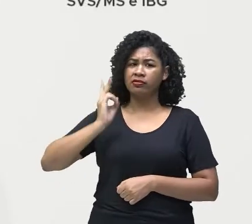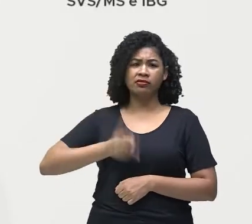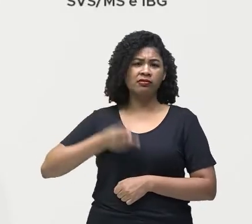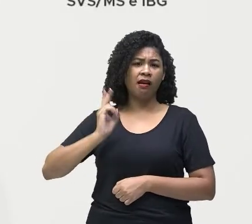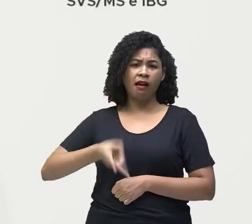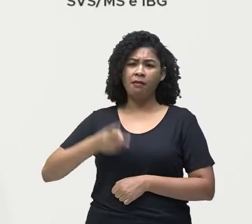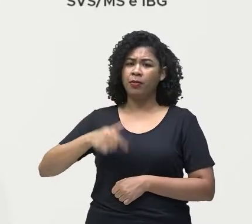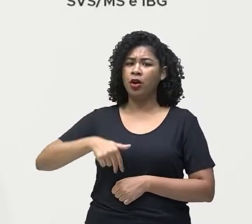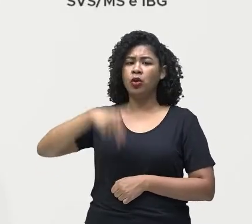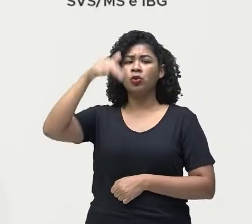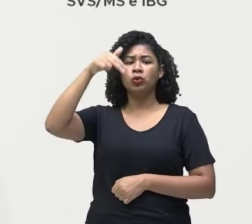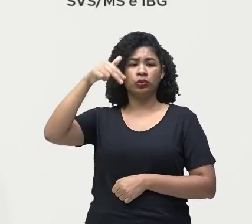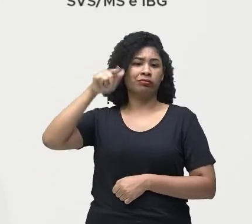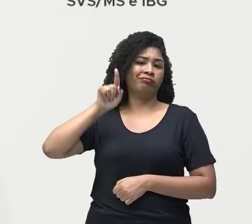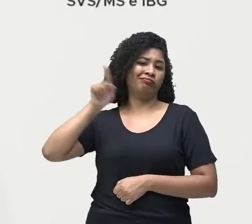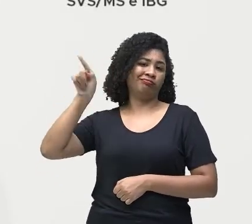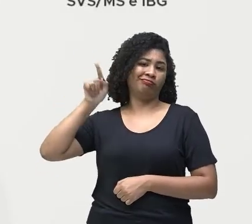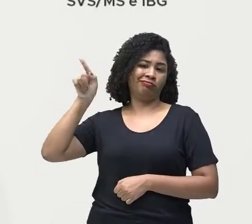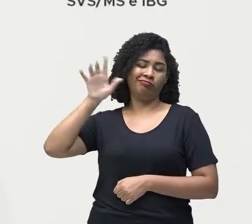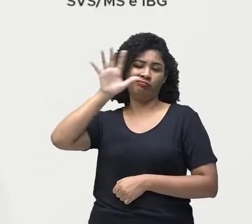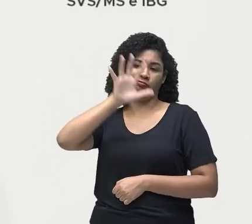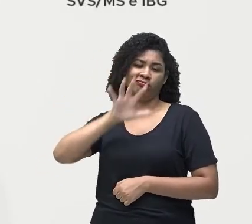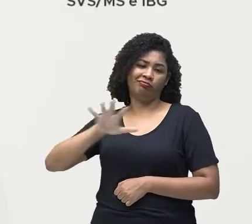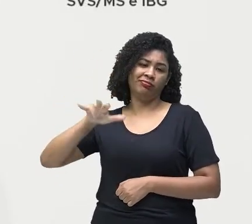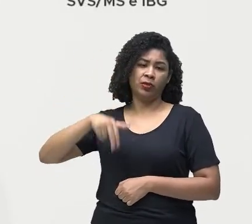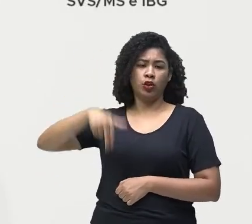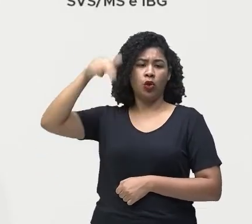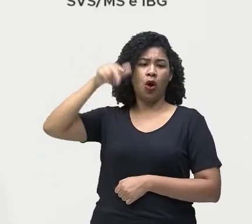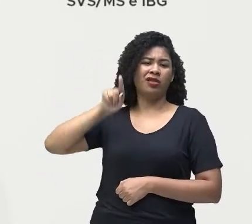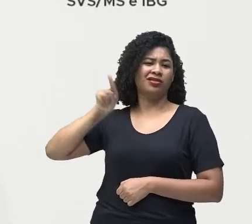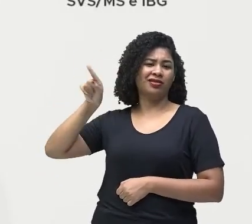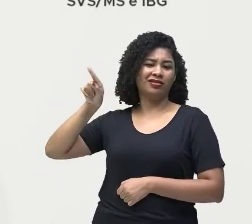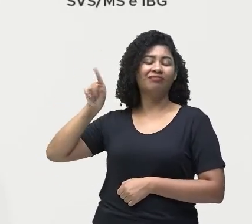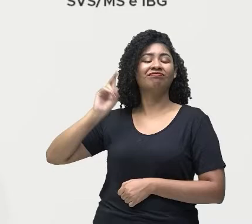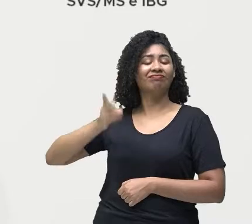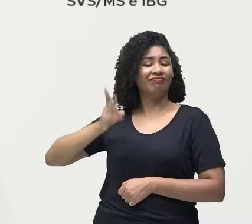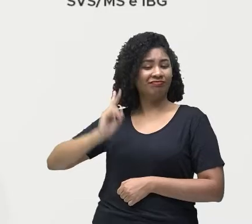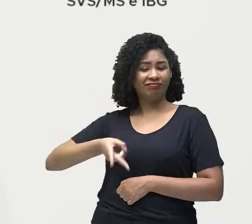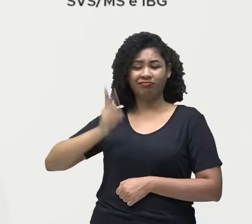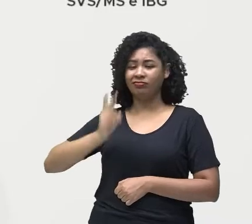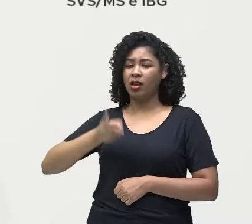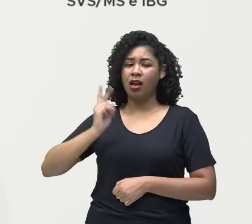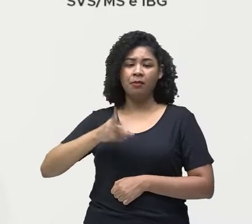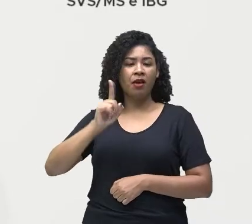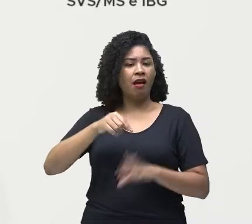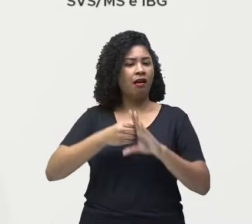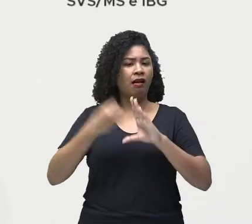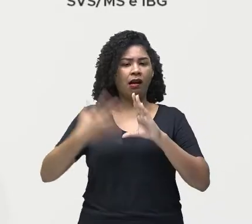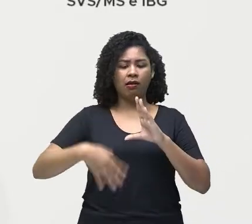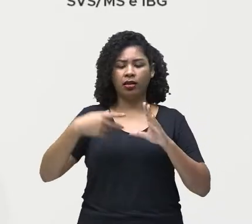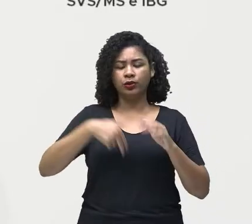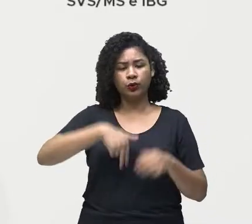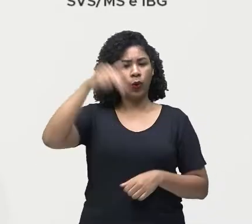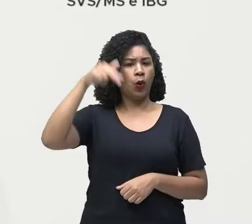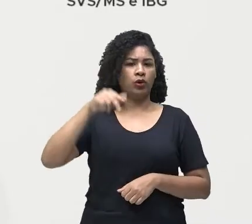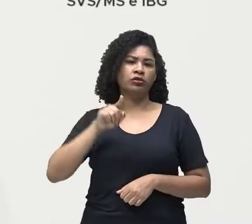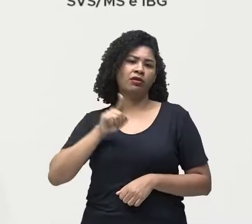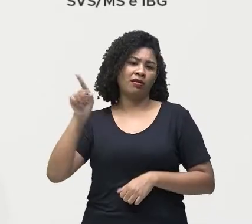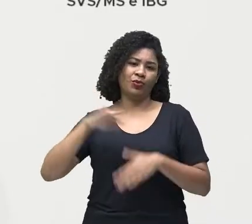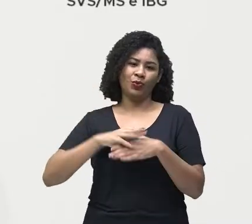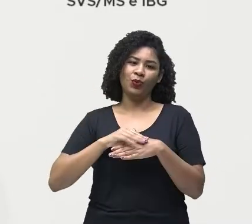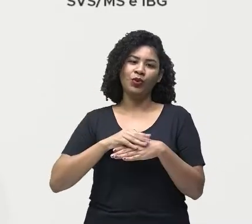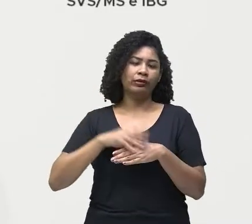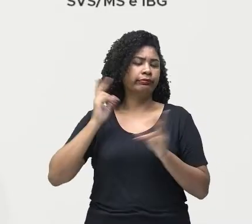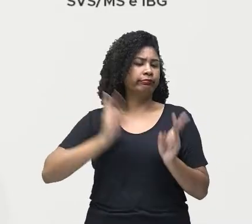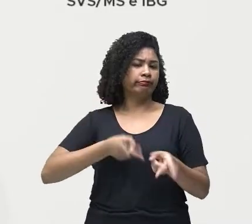acomete mais a nossa região norte. Então, é uma doença que já está caracterizada aí na nossa região, nós